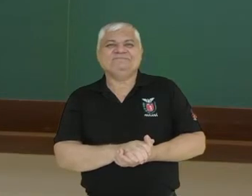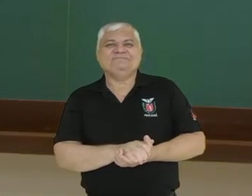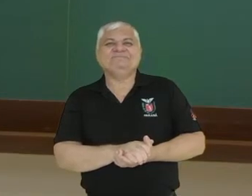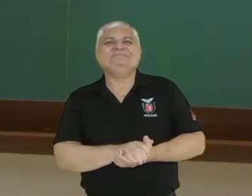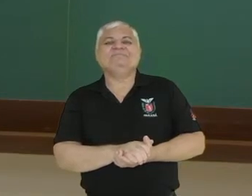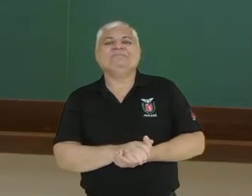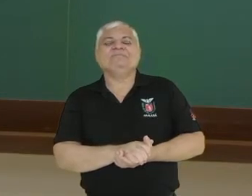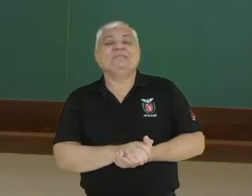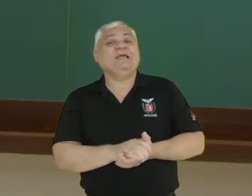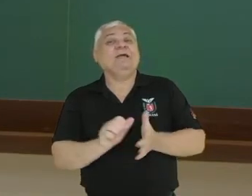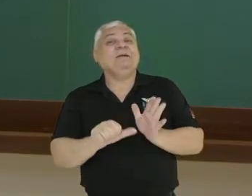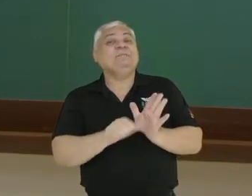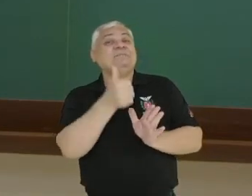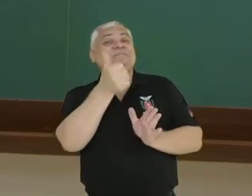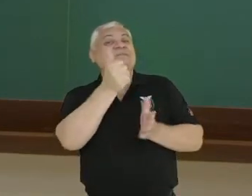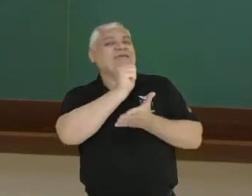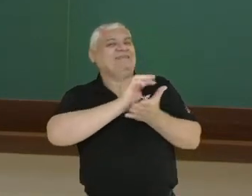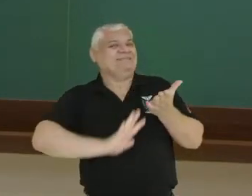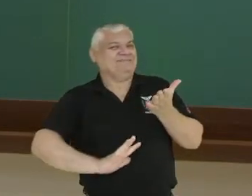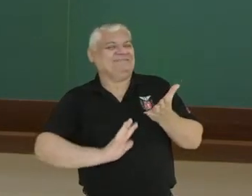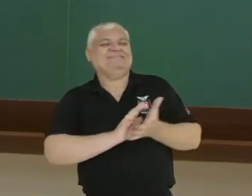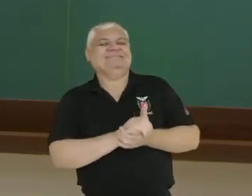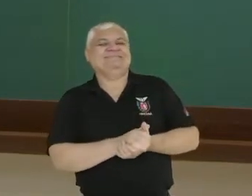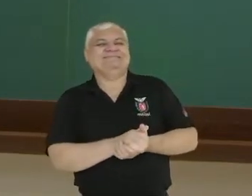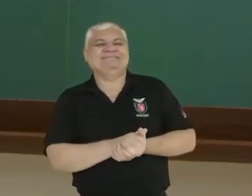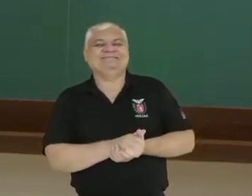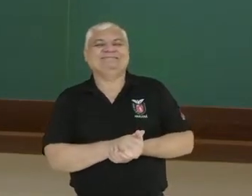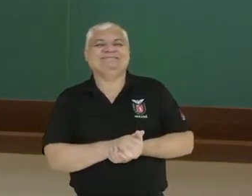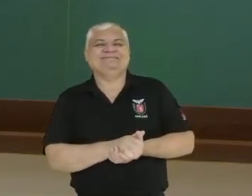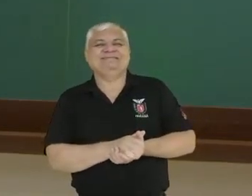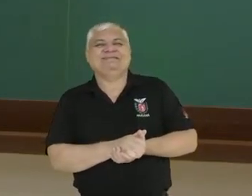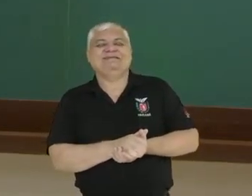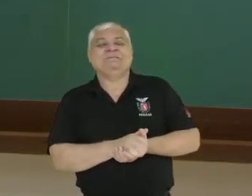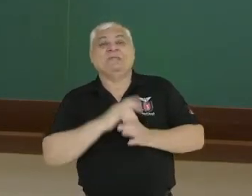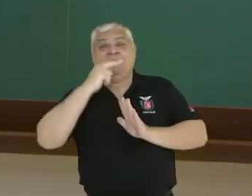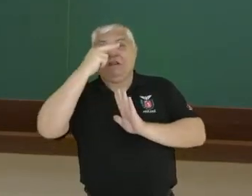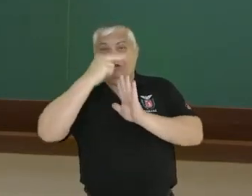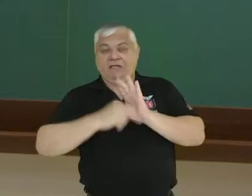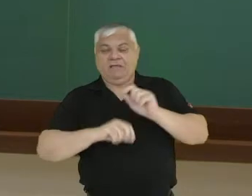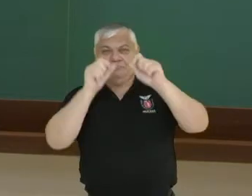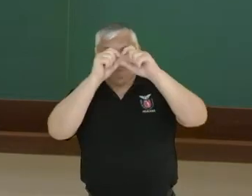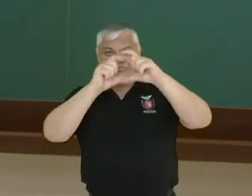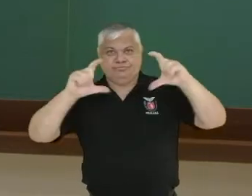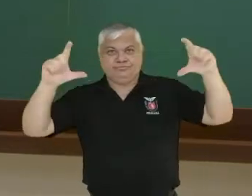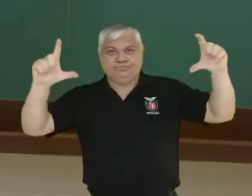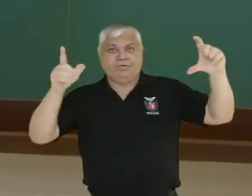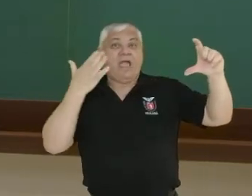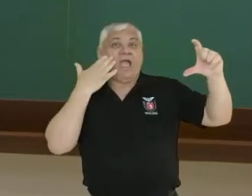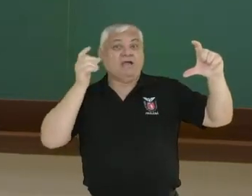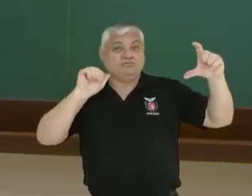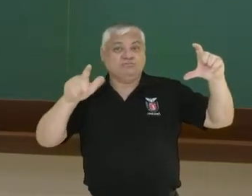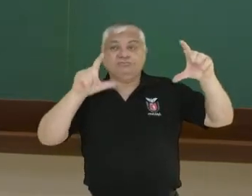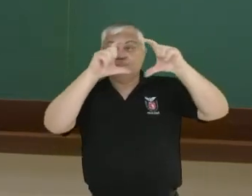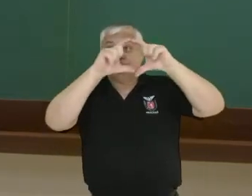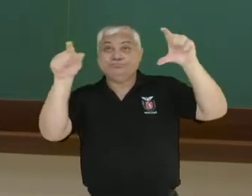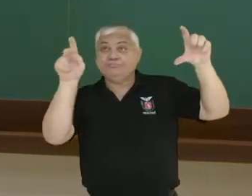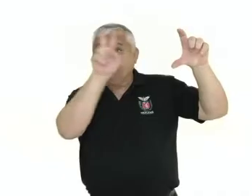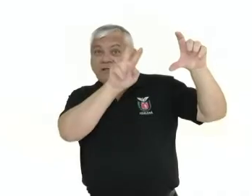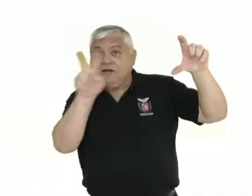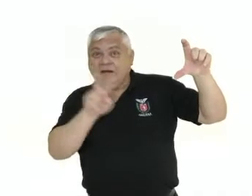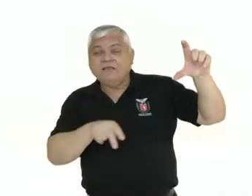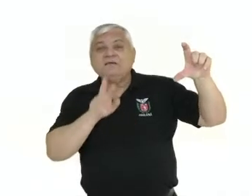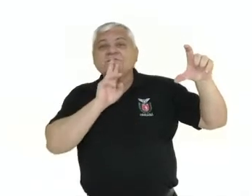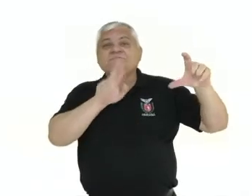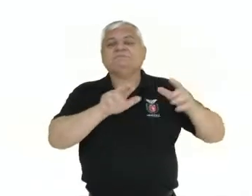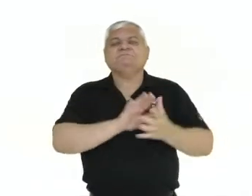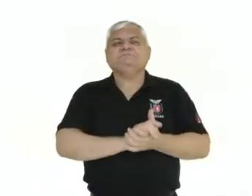Bom, vamos então fazer a nossa atividade de número 1, tá? Leia com atenção o nosso trecho e responda o seguinte: Você